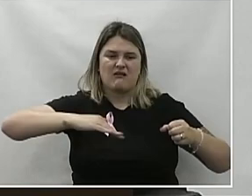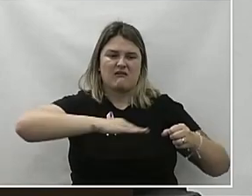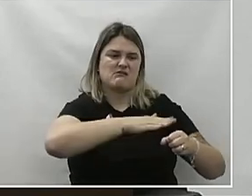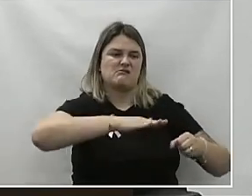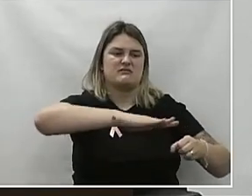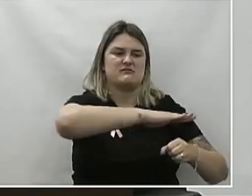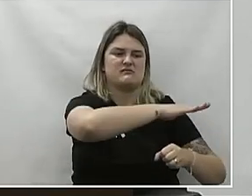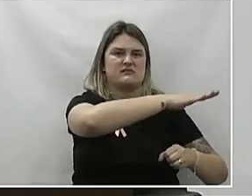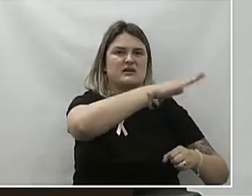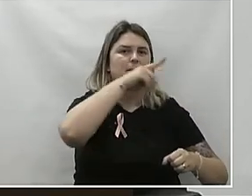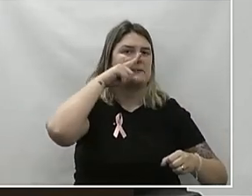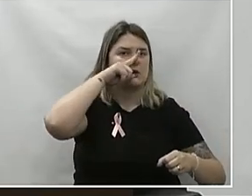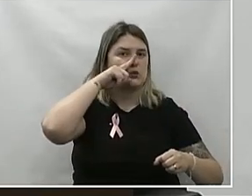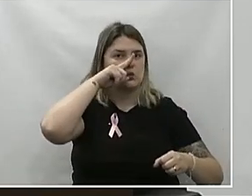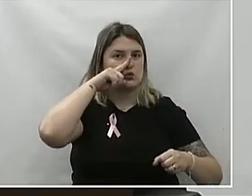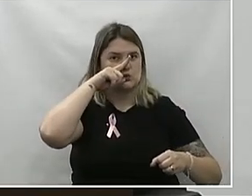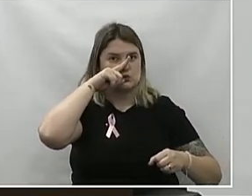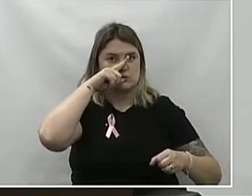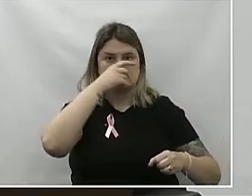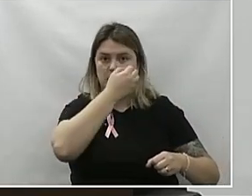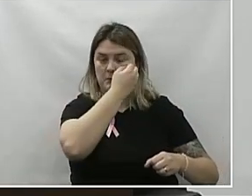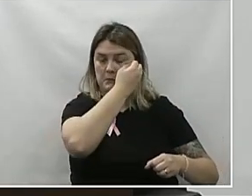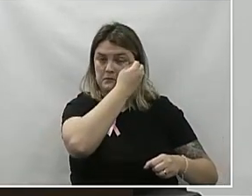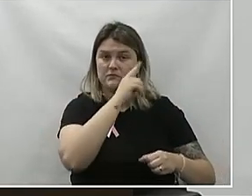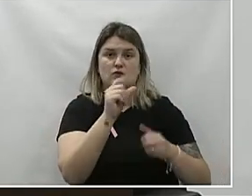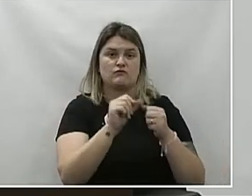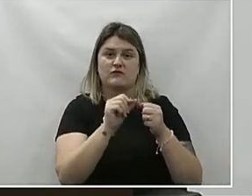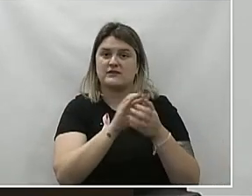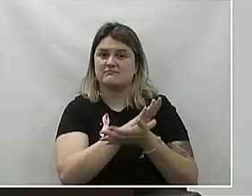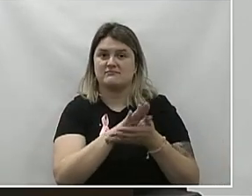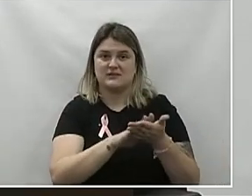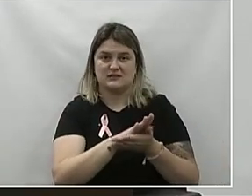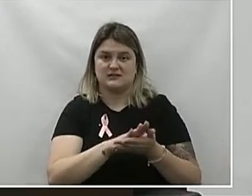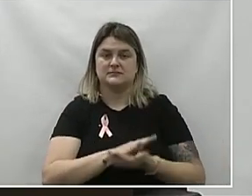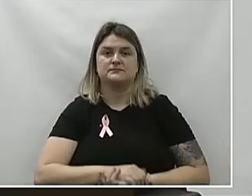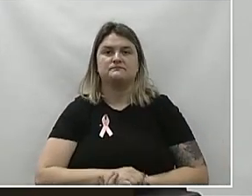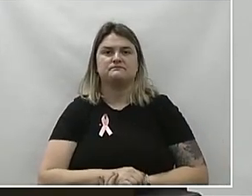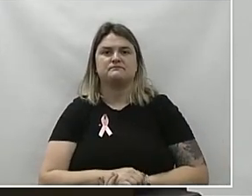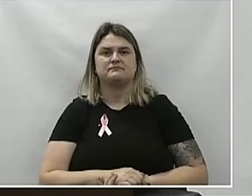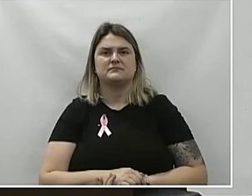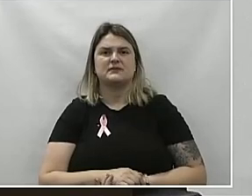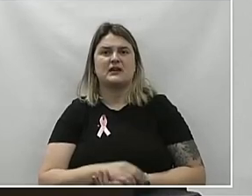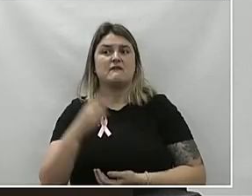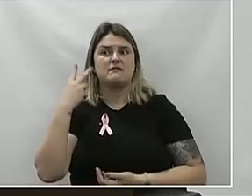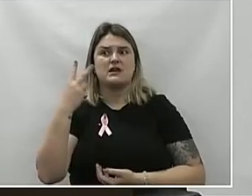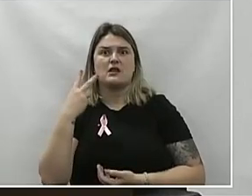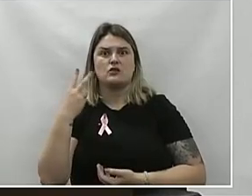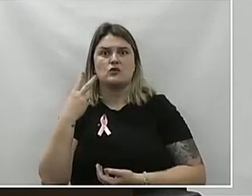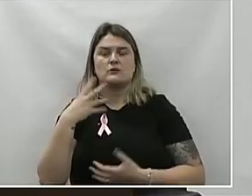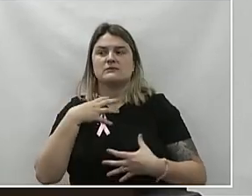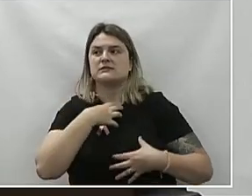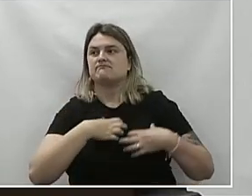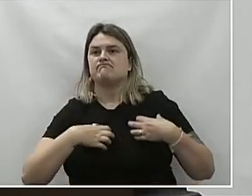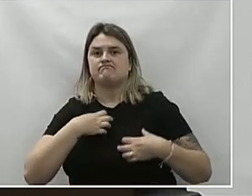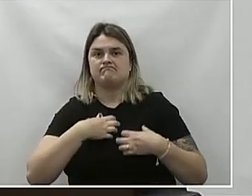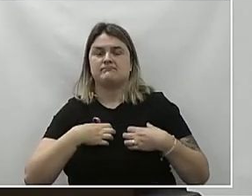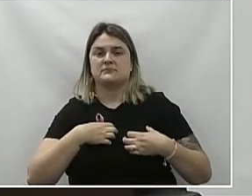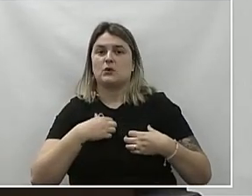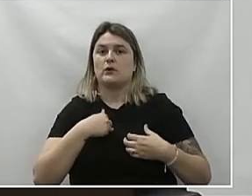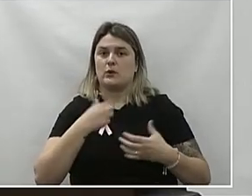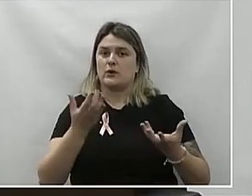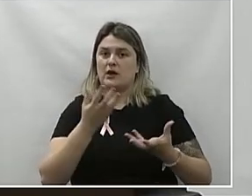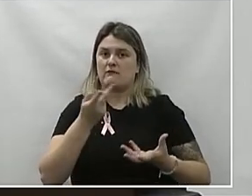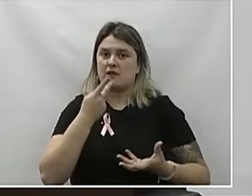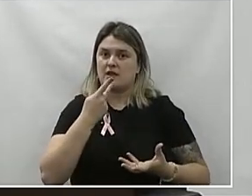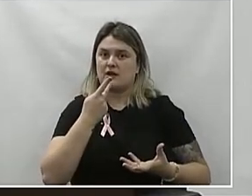ciclovia colocando em risco e ciclistas e não é feito nada e nós somos cobrados pela população então quero deixar registrado